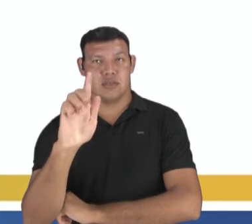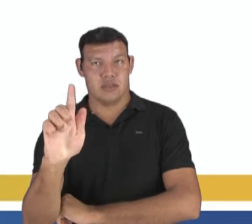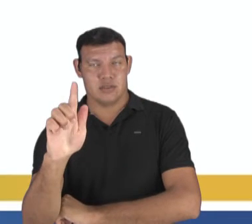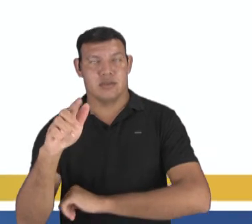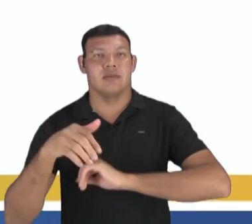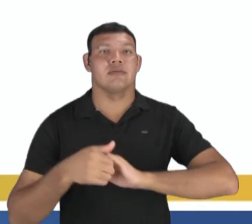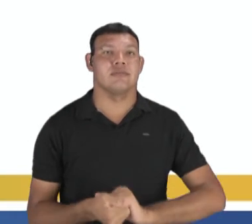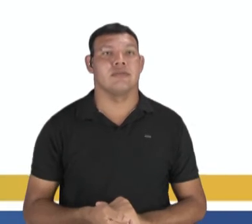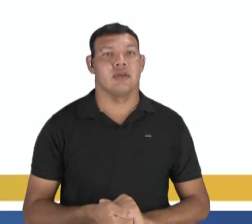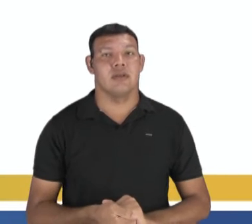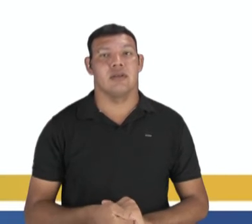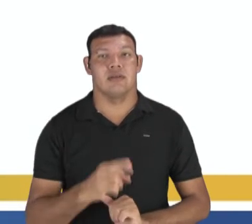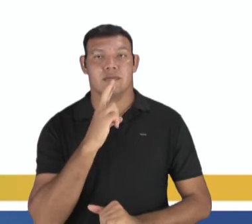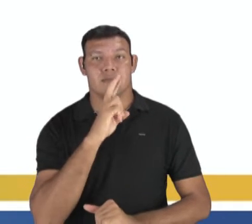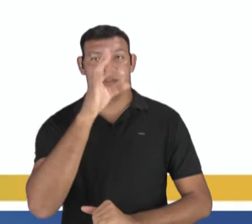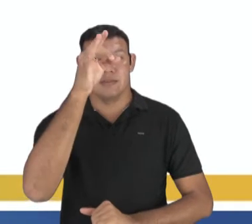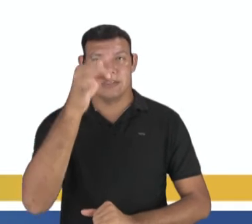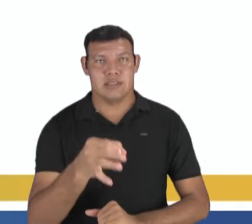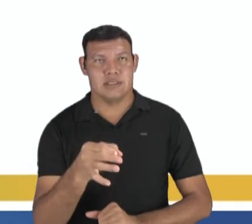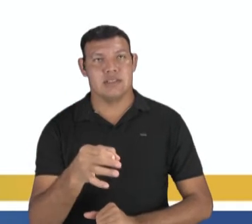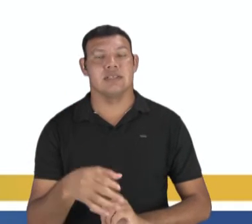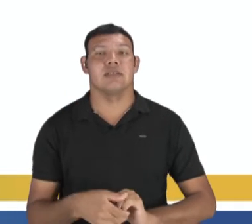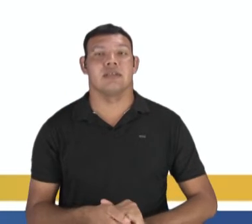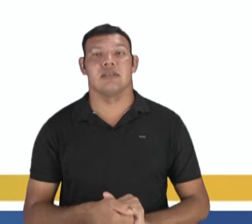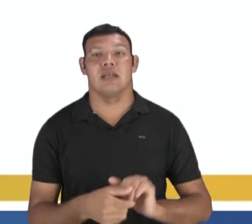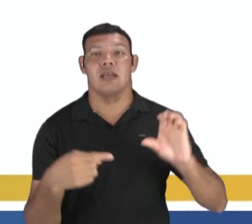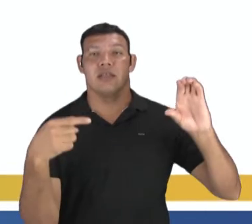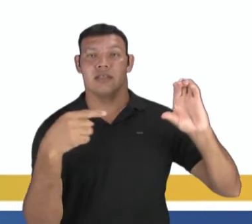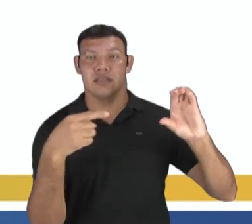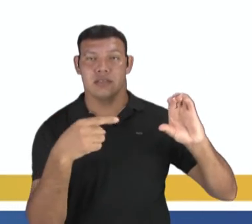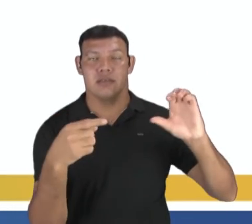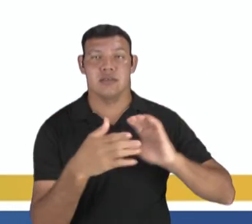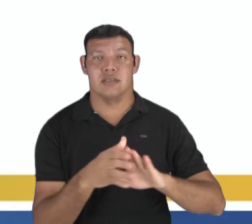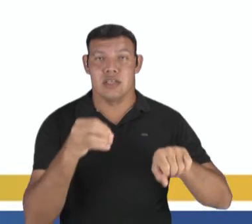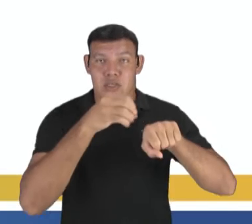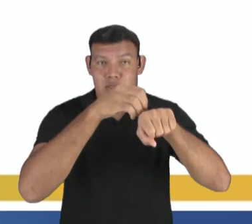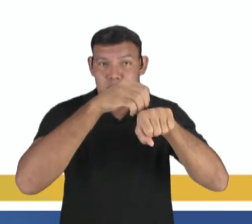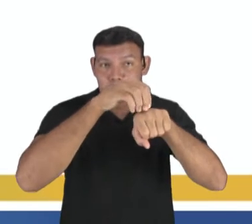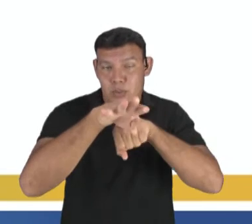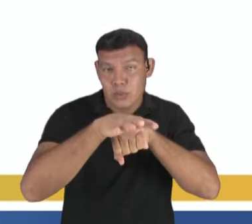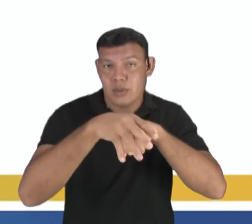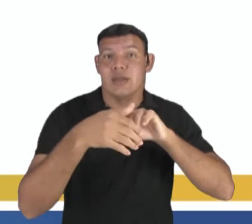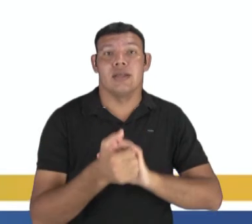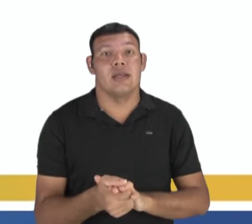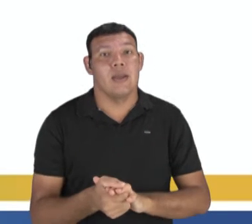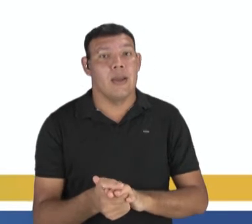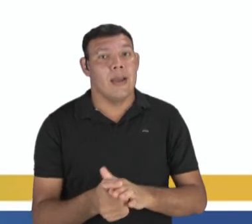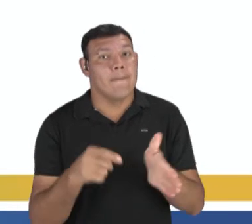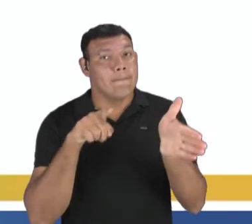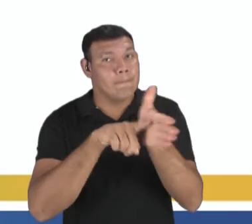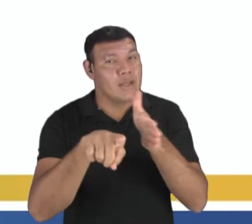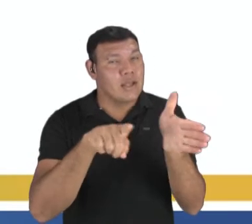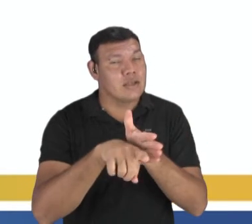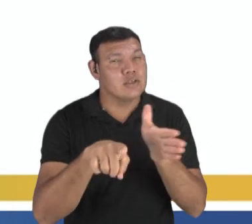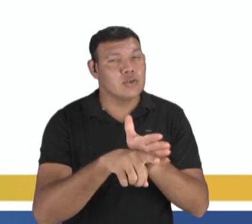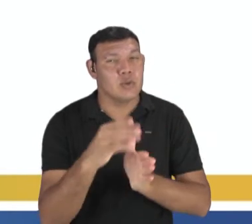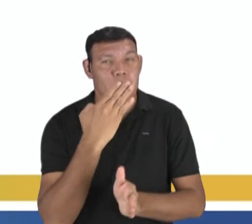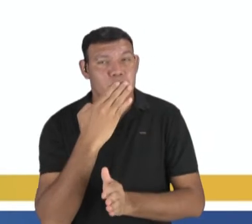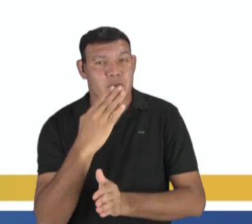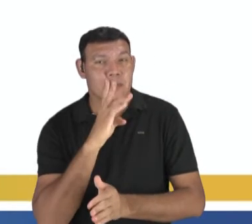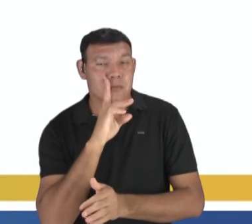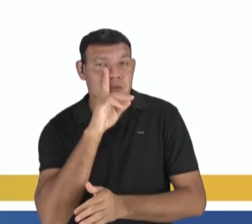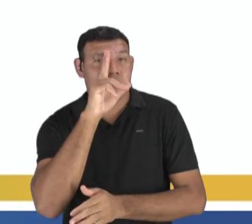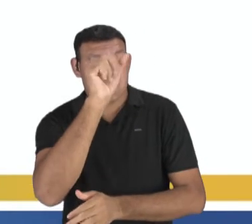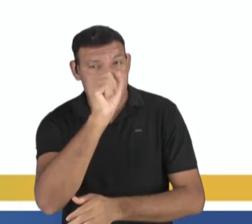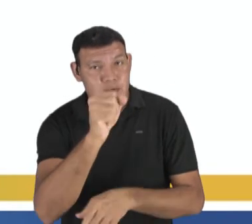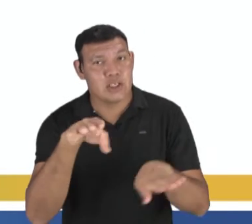letra C. Pessoal, qual é a dica que eu dou? Ó? Quando o problema quiser forças e falar